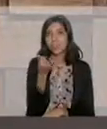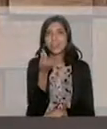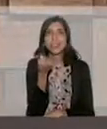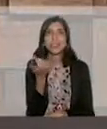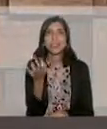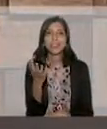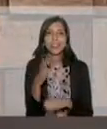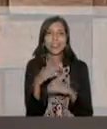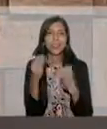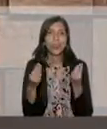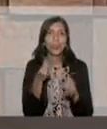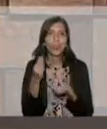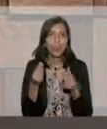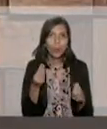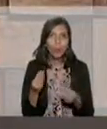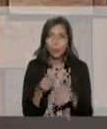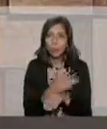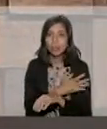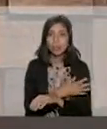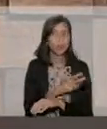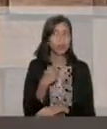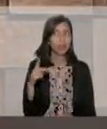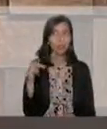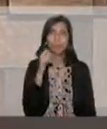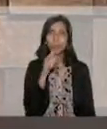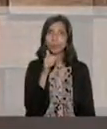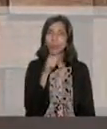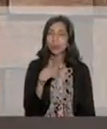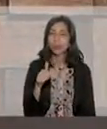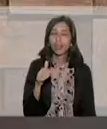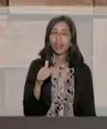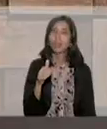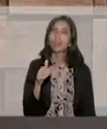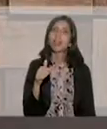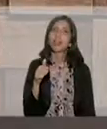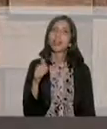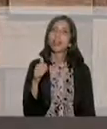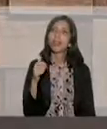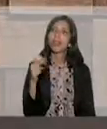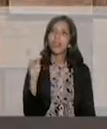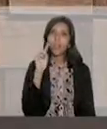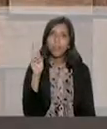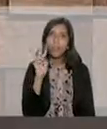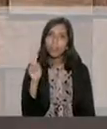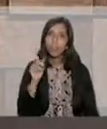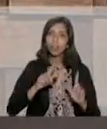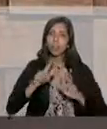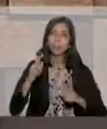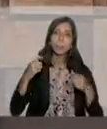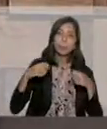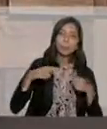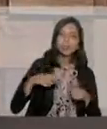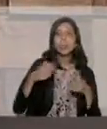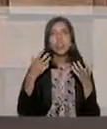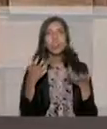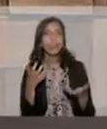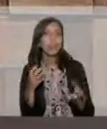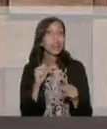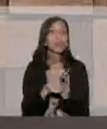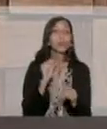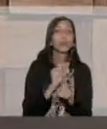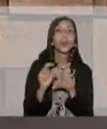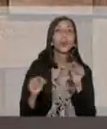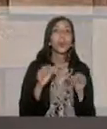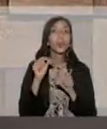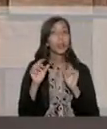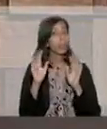sensibilidade e perceber, né, o que essa mulher que tá ali como receptora, o que ela precisa, o que ela quer, o que ela